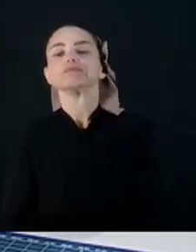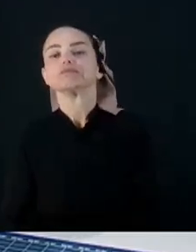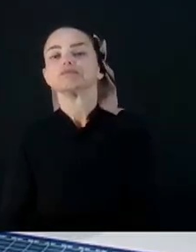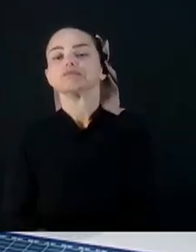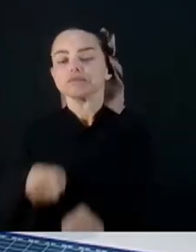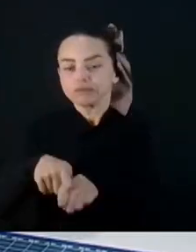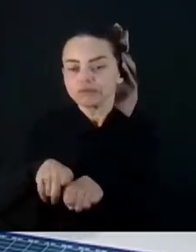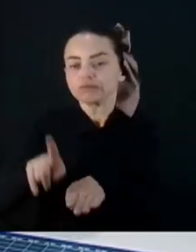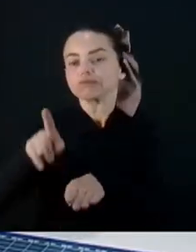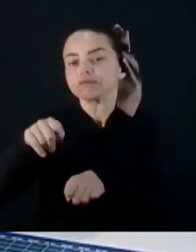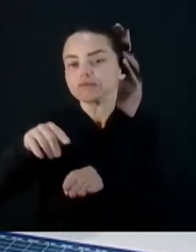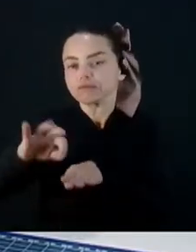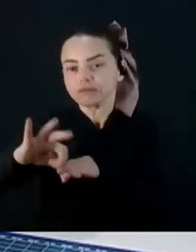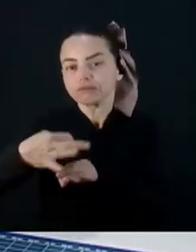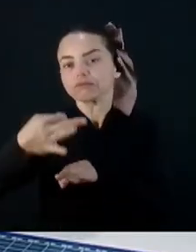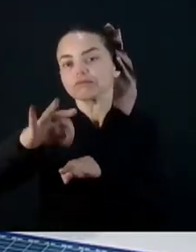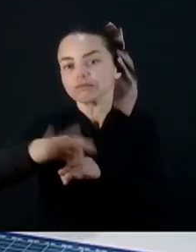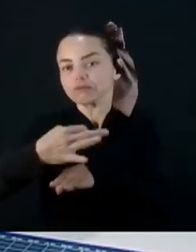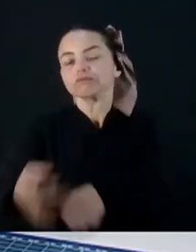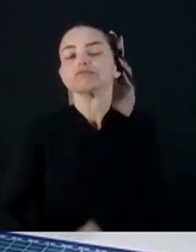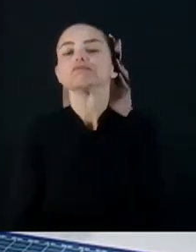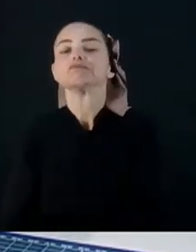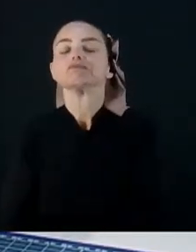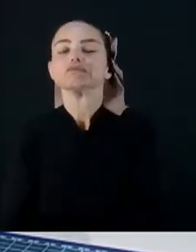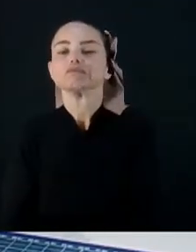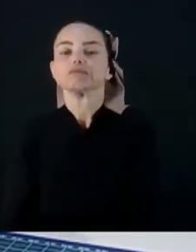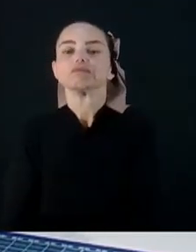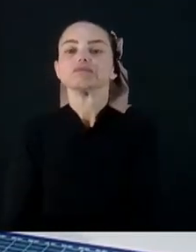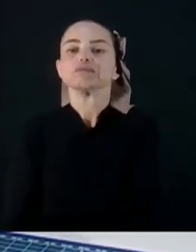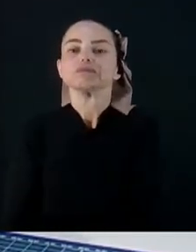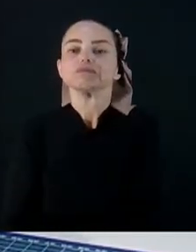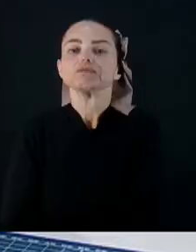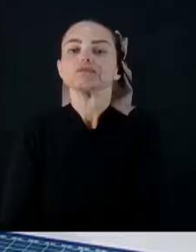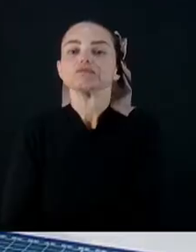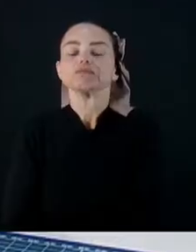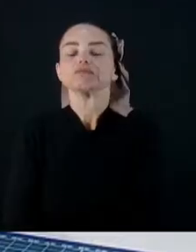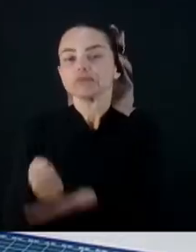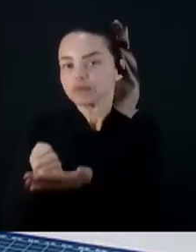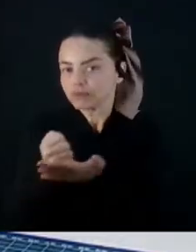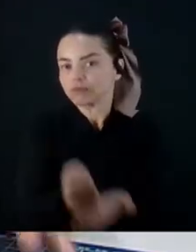Pode colocar os alfinetinhos aqui, ó, que ajuda bastante. Legal.